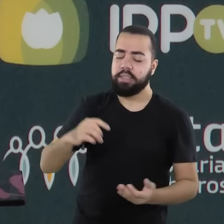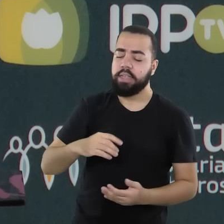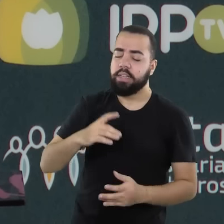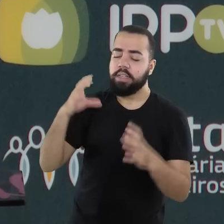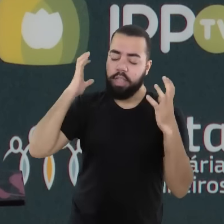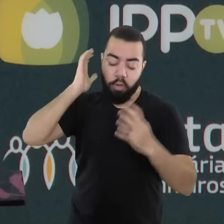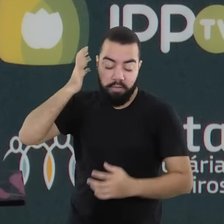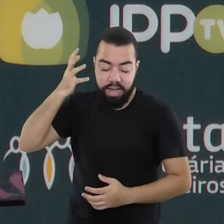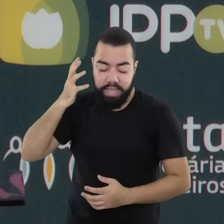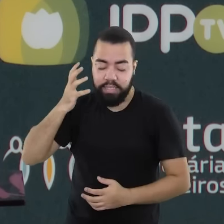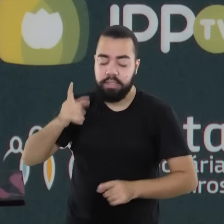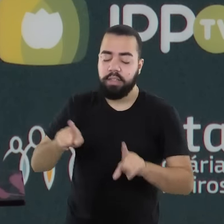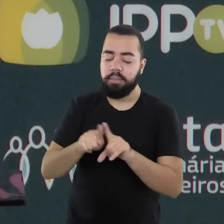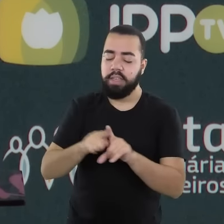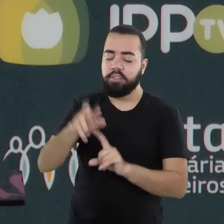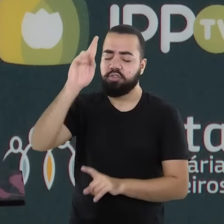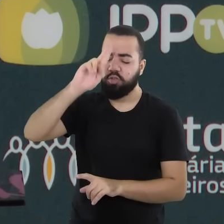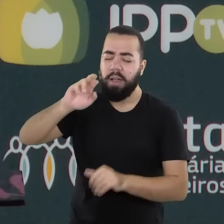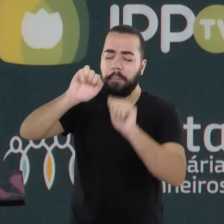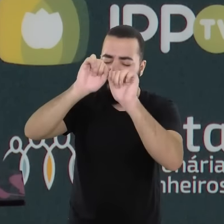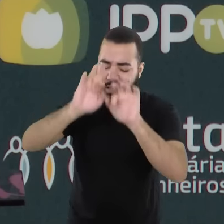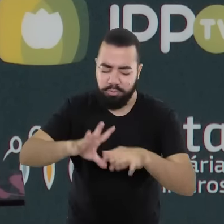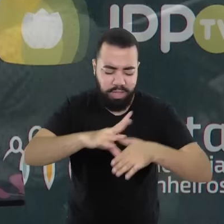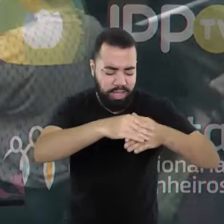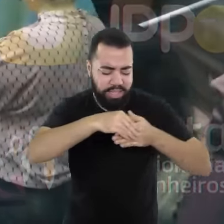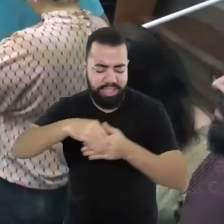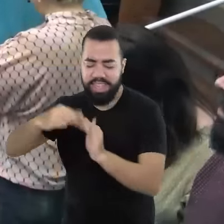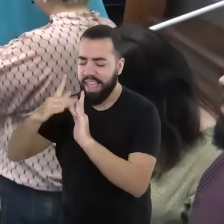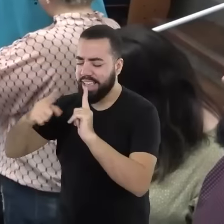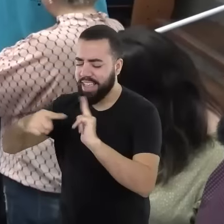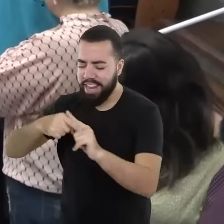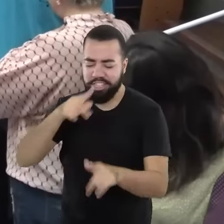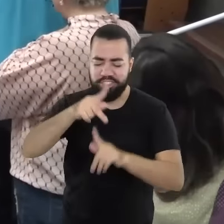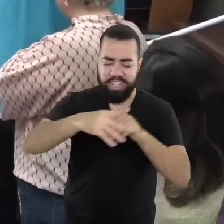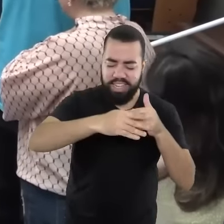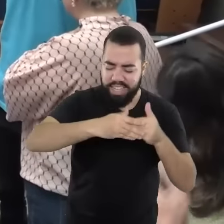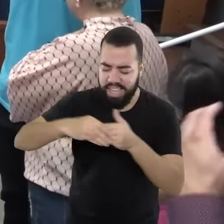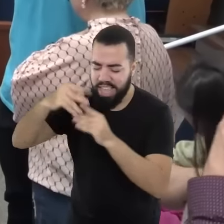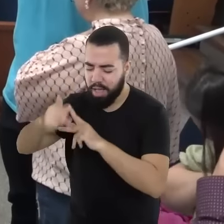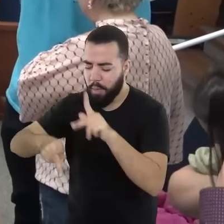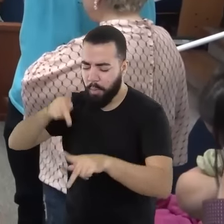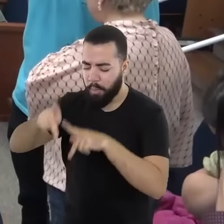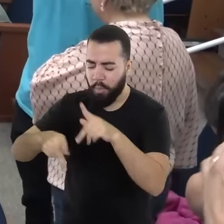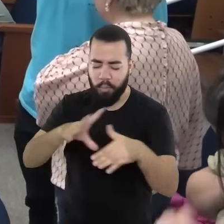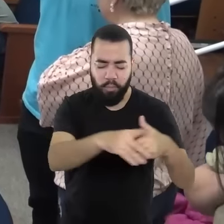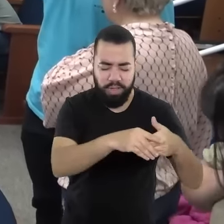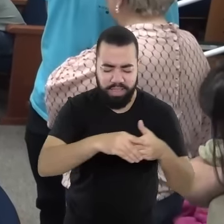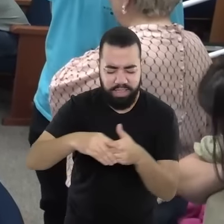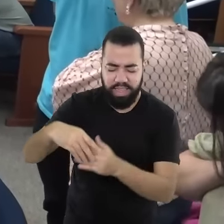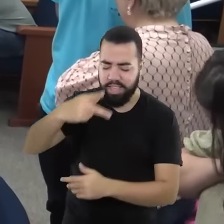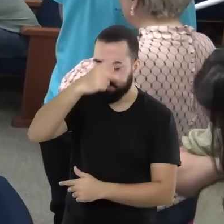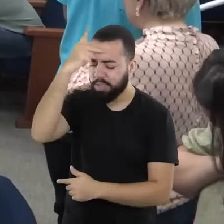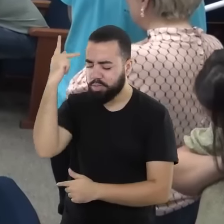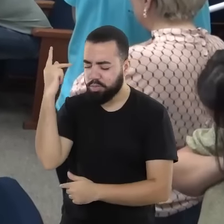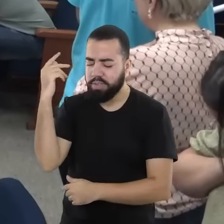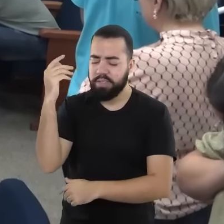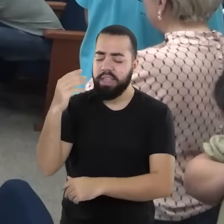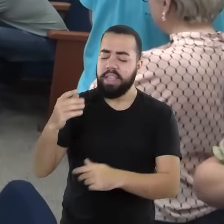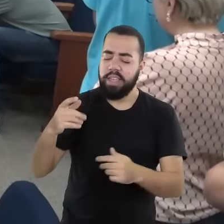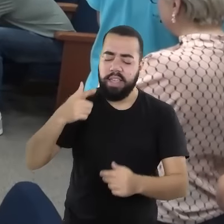buscando. Traga a igreja, traga o teu povo, traga aqueles irmãos congressistas que já estão